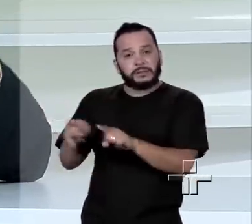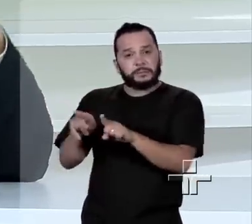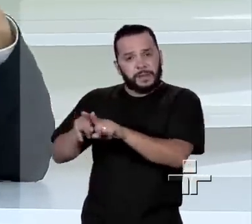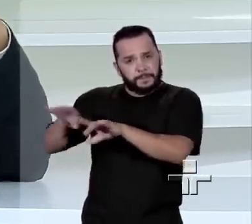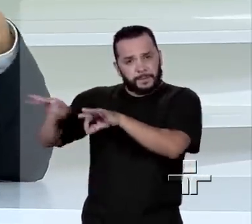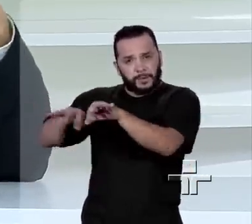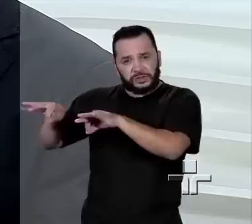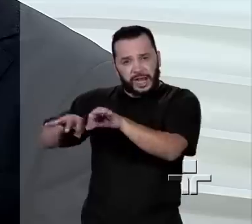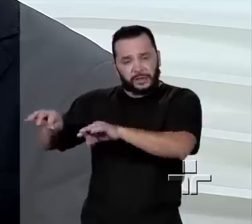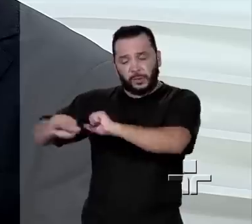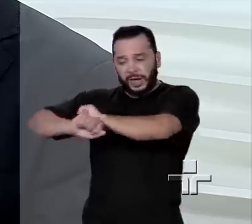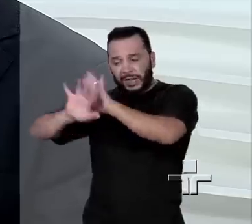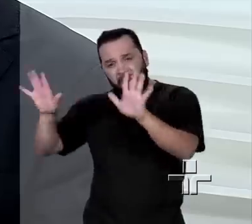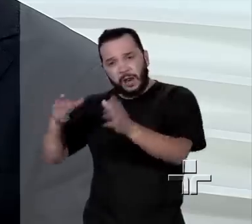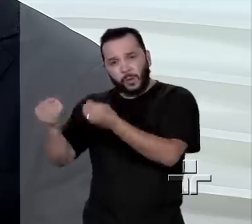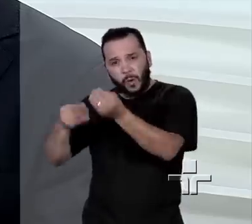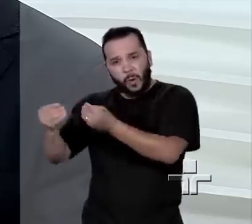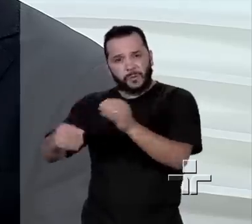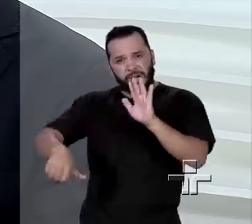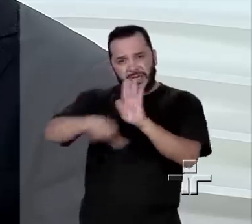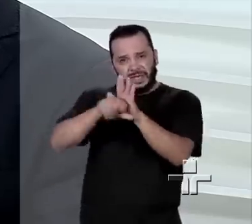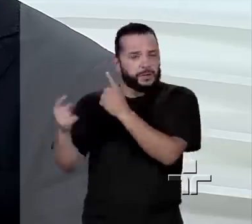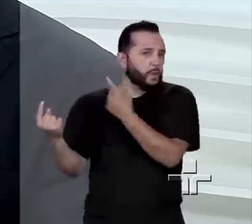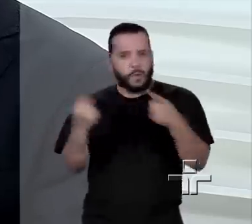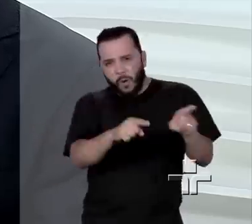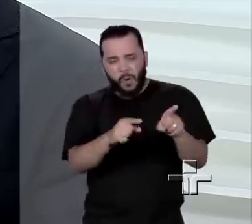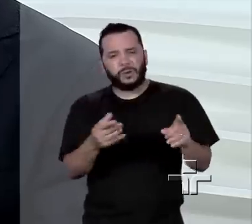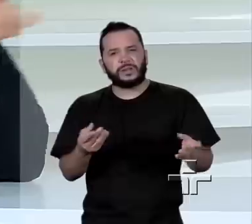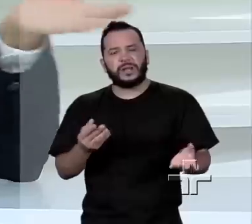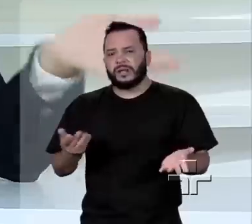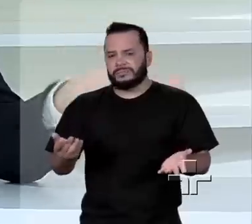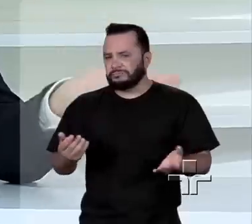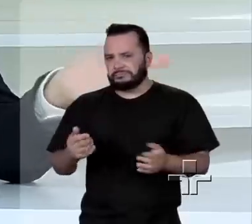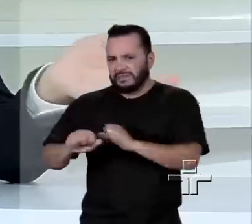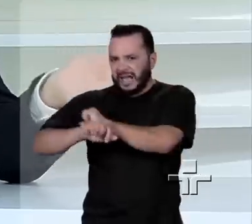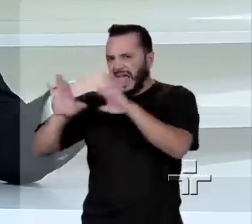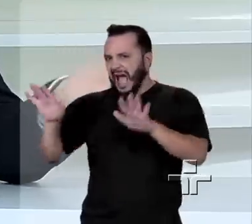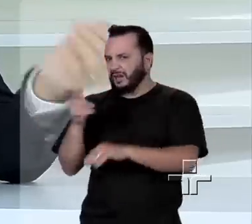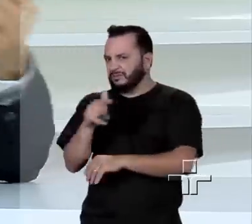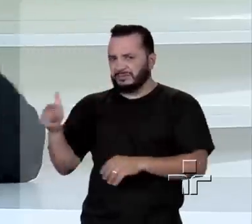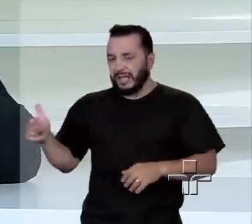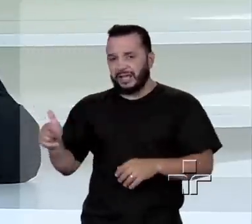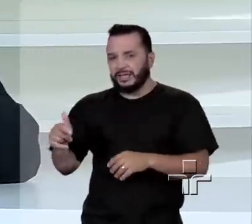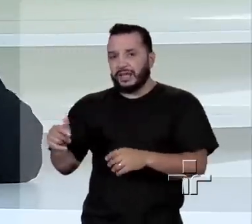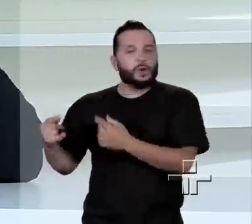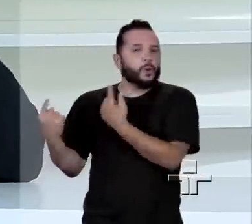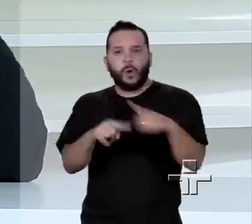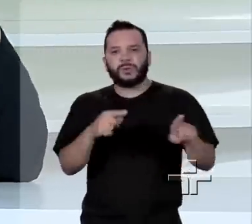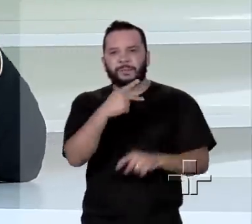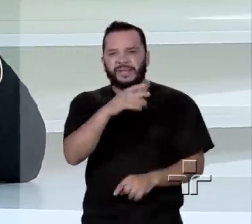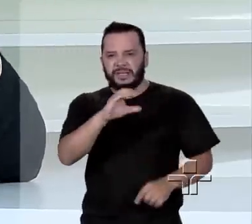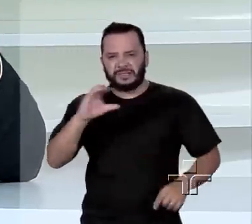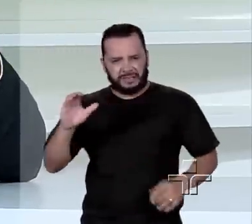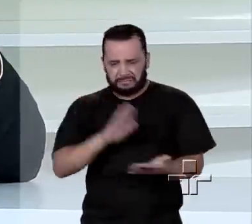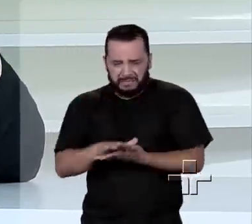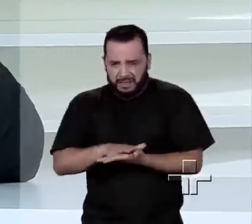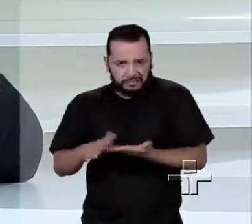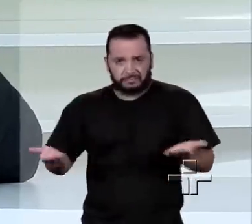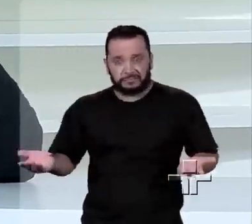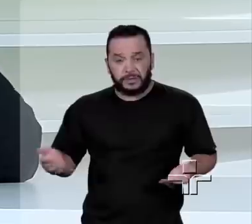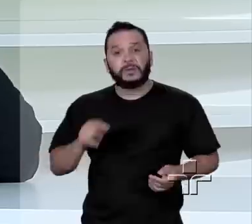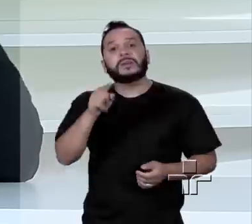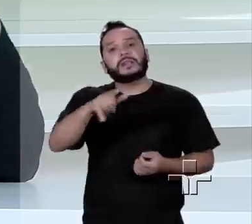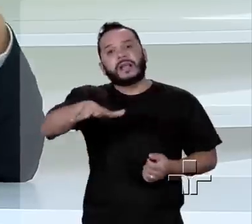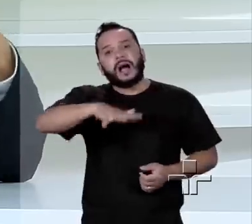concreto de como combater o crime organizado e criminosos como o do PCC. O senhor, como alguém da área de segurança